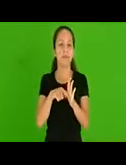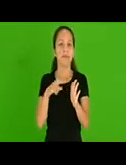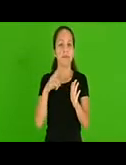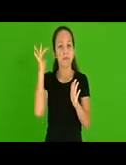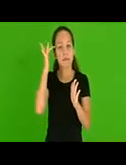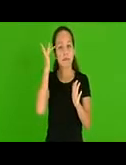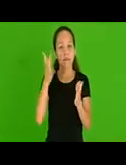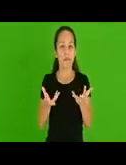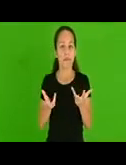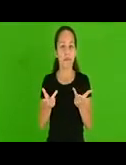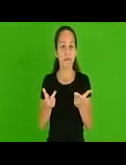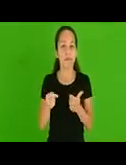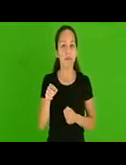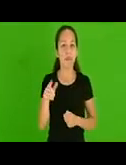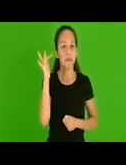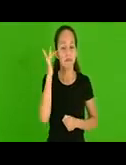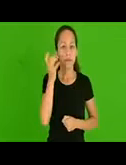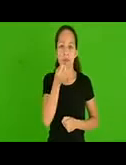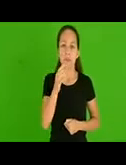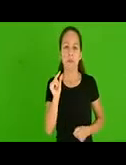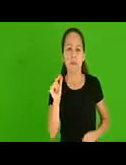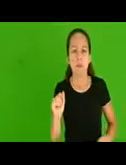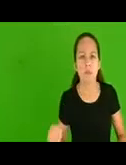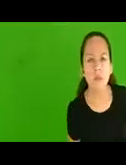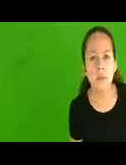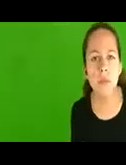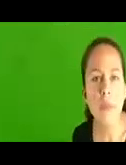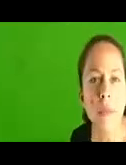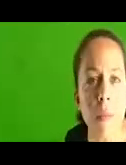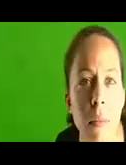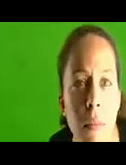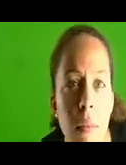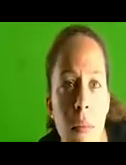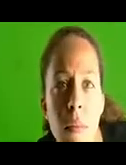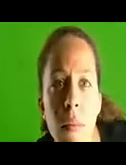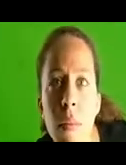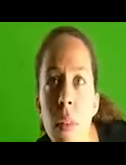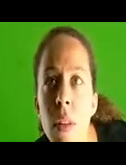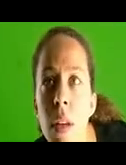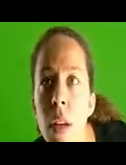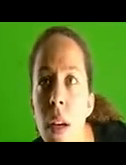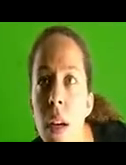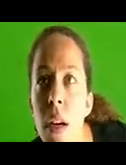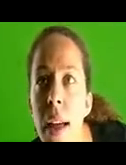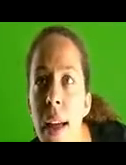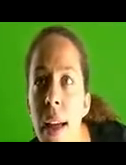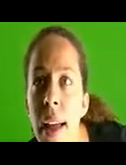muito satisfatório para a gente. Tá? Daqui a pouco a gente abre um diálogo, né, para conversar